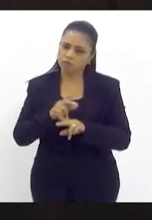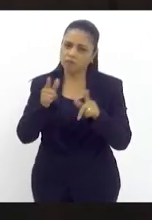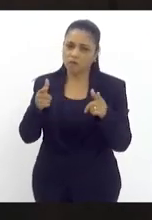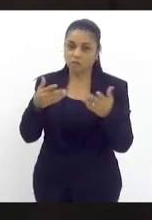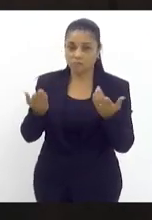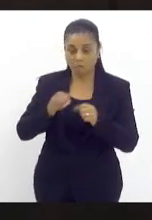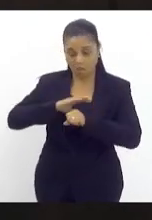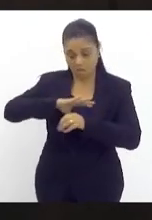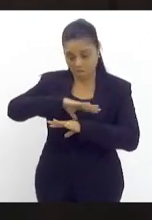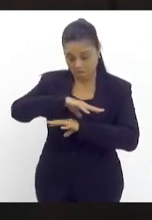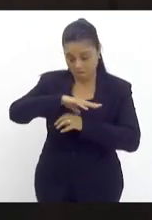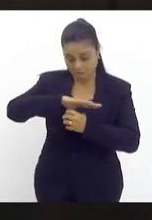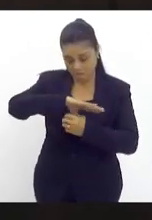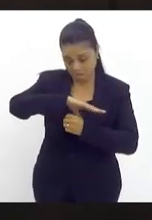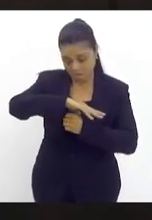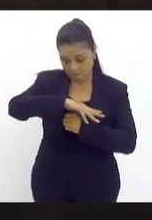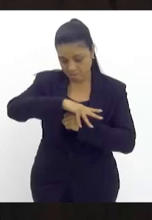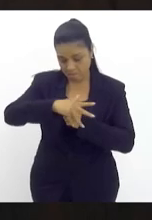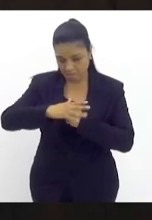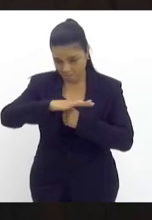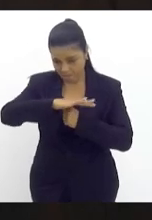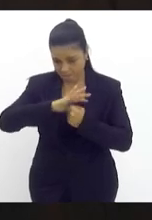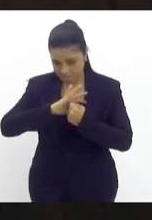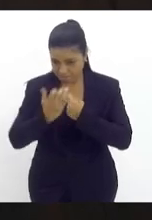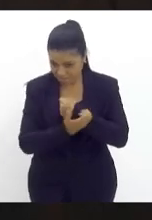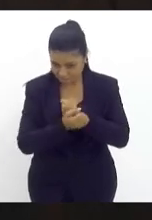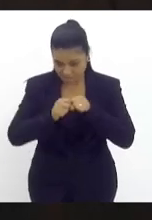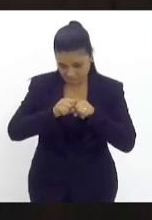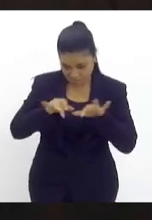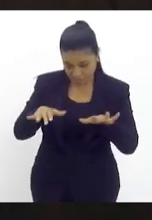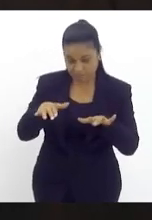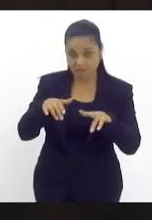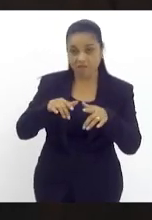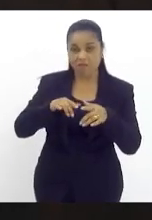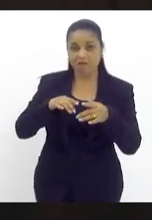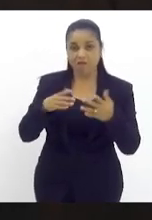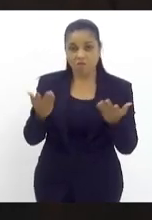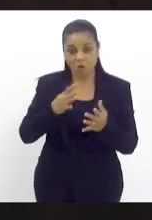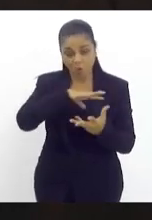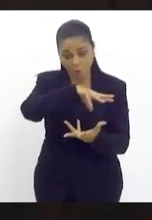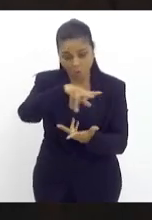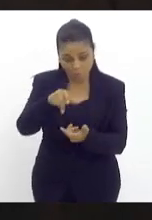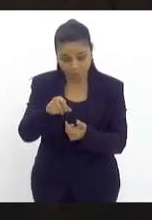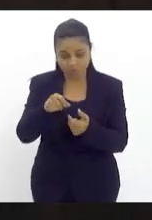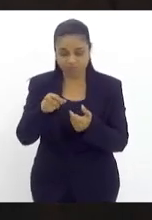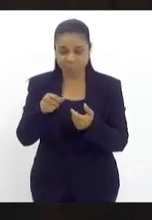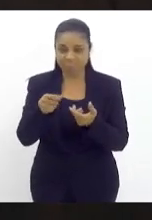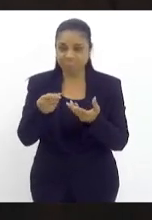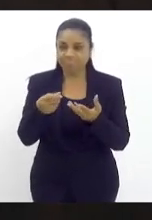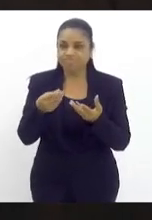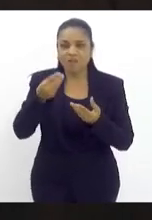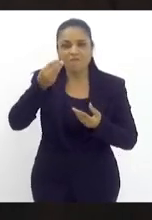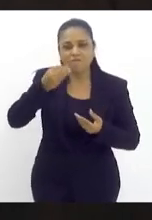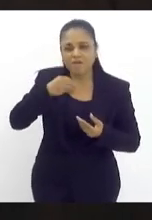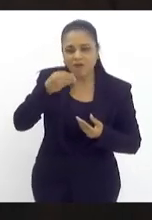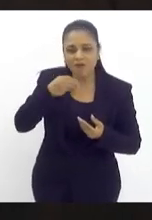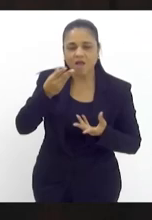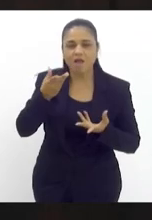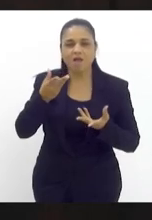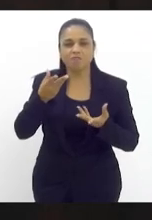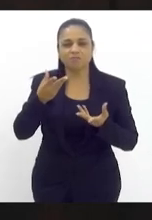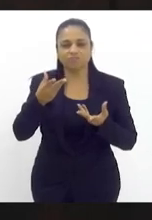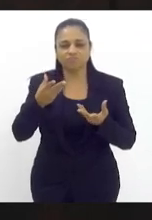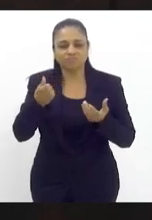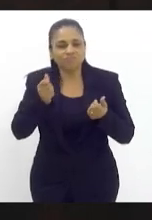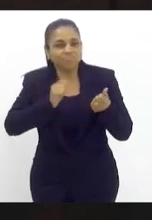estamos vivendo um mundo frágil, ansioso e incompreensível. Como a senhora vê